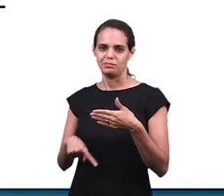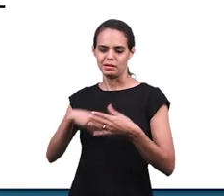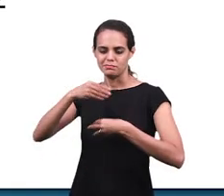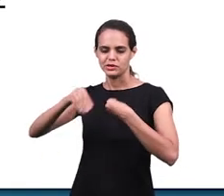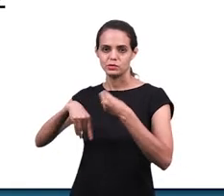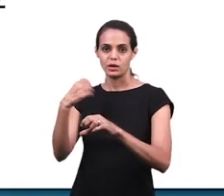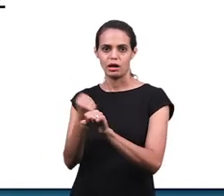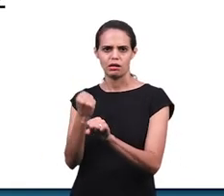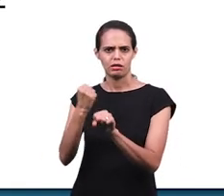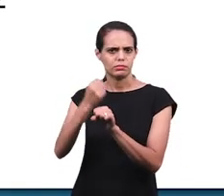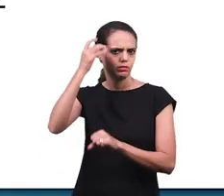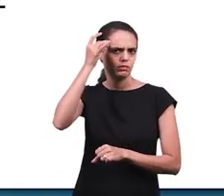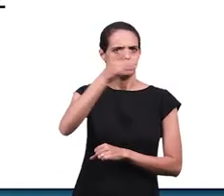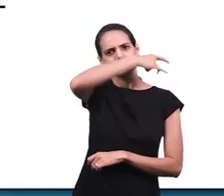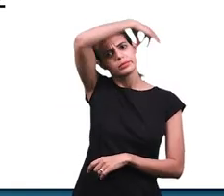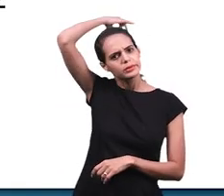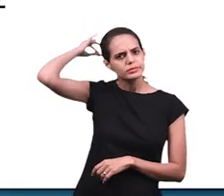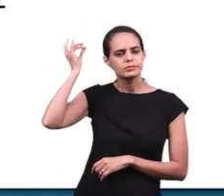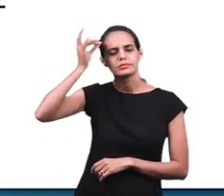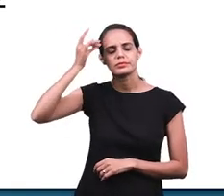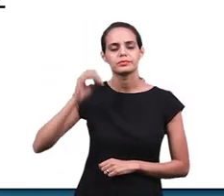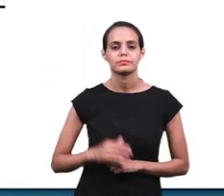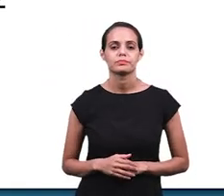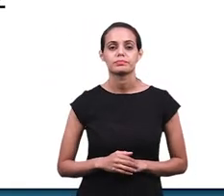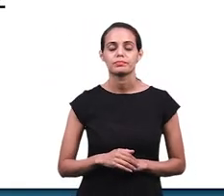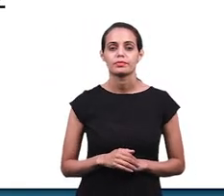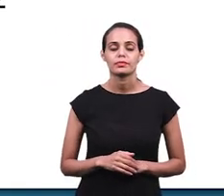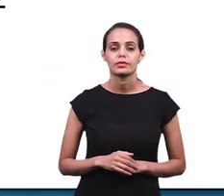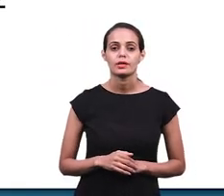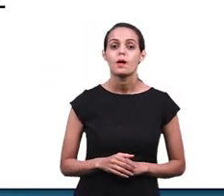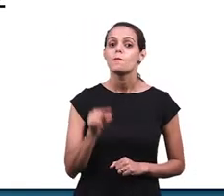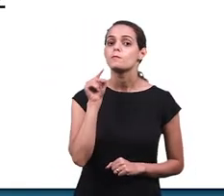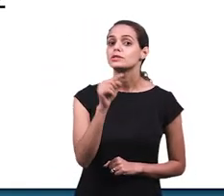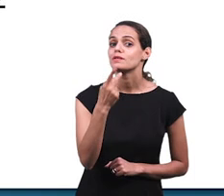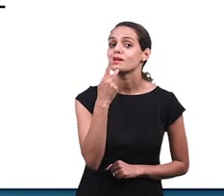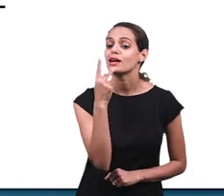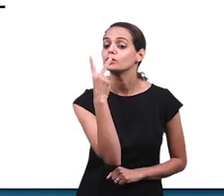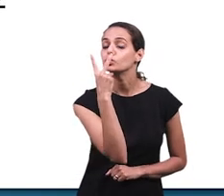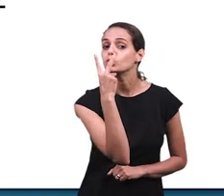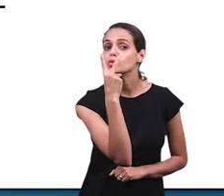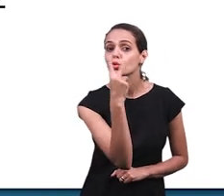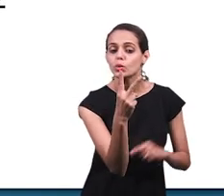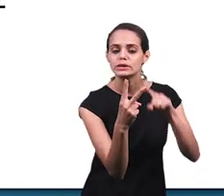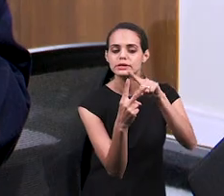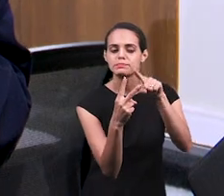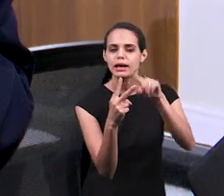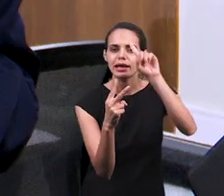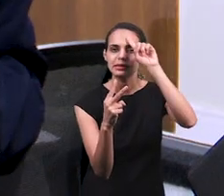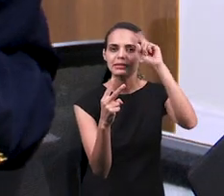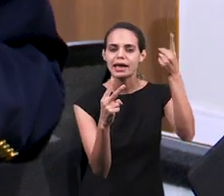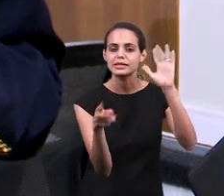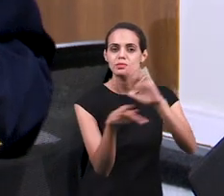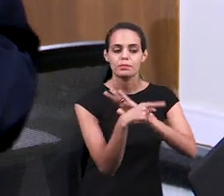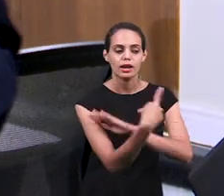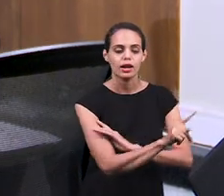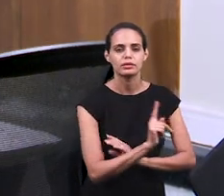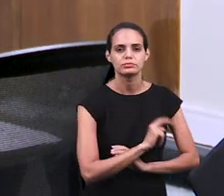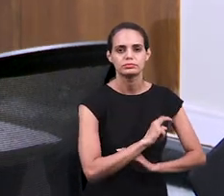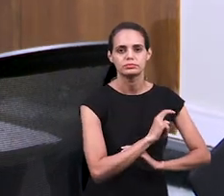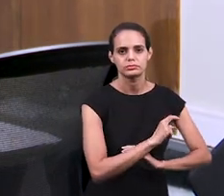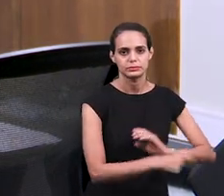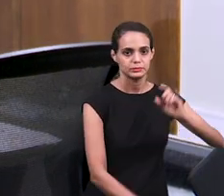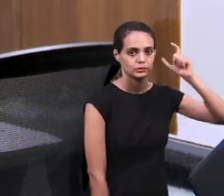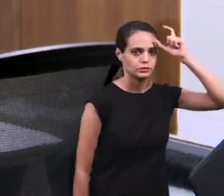a pergunta e a tarefa é a seguinte: cite 2 ideias malignas. E quem vai citar essas 2